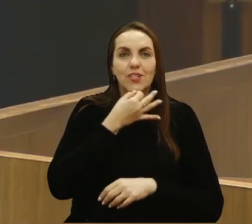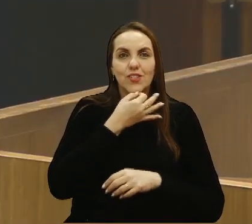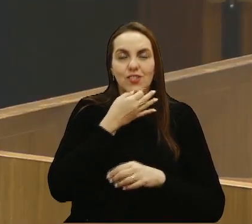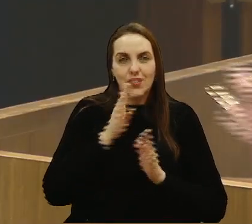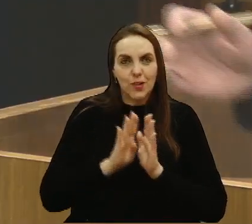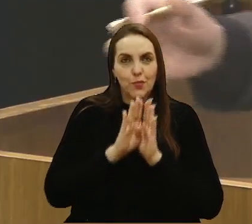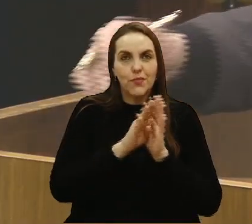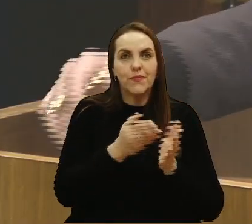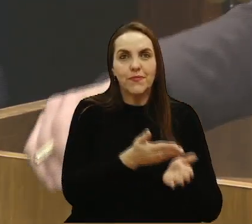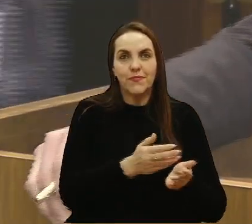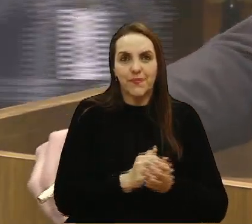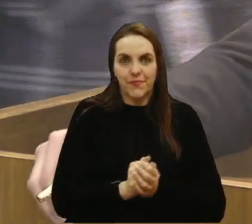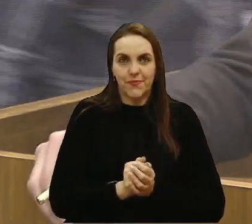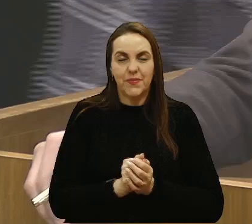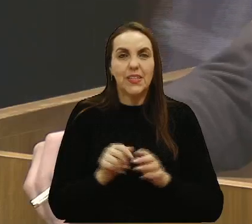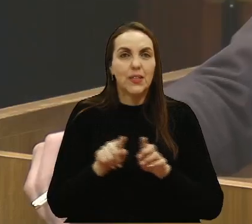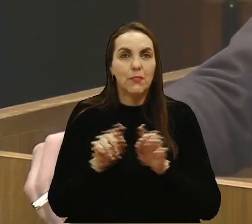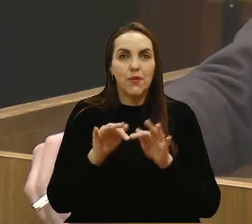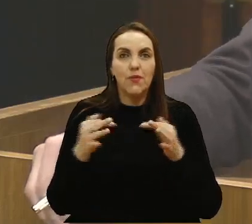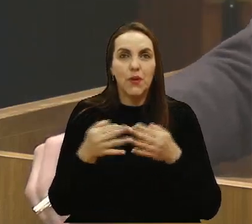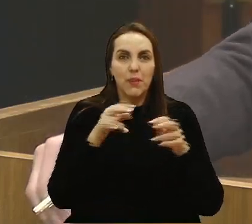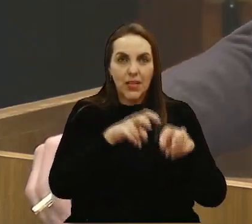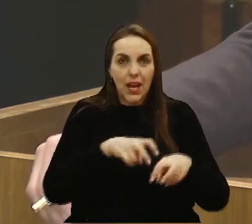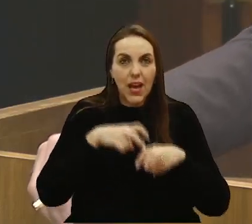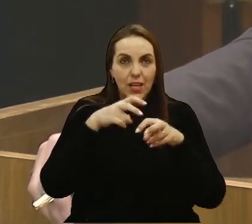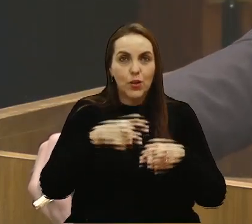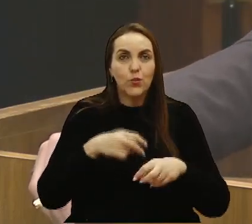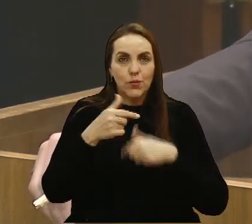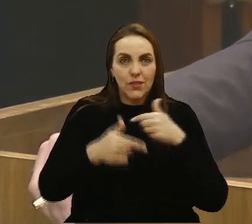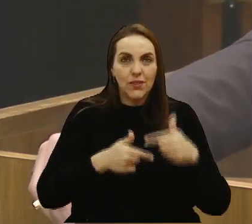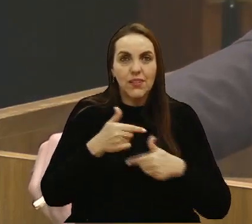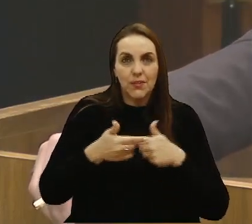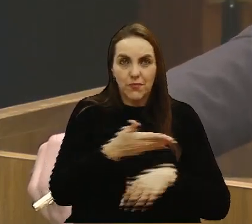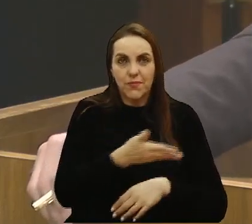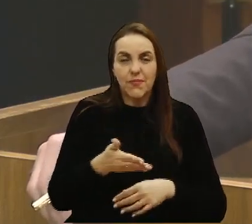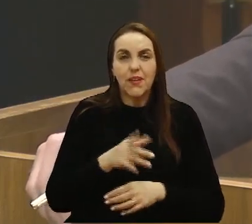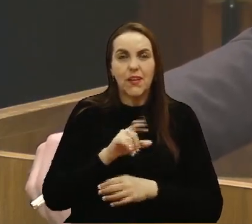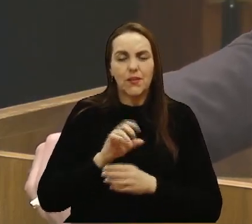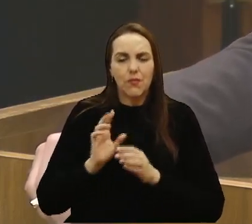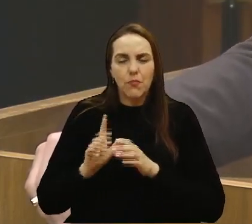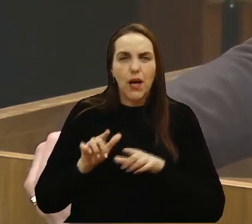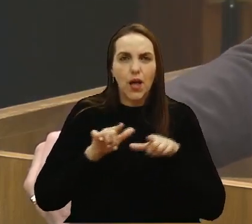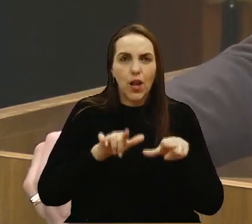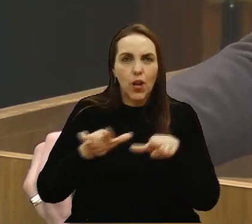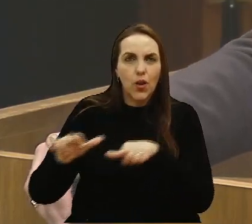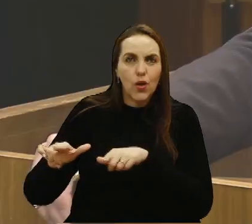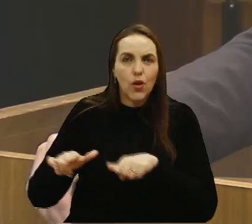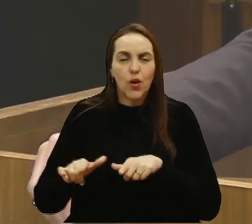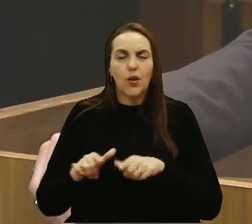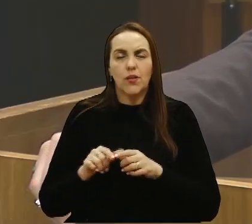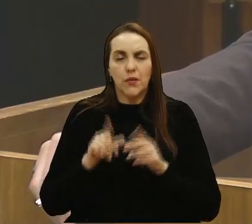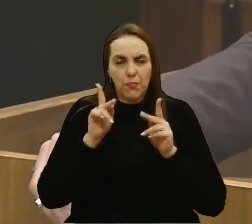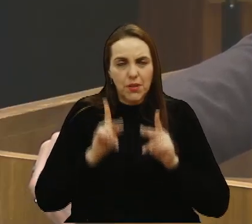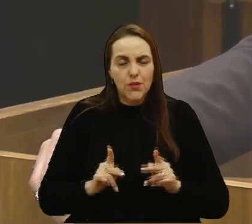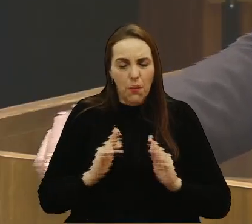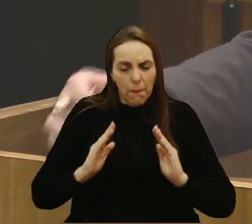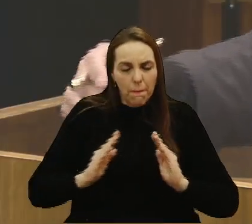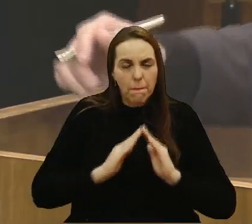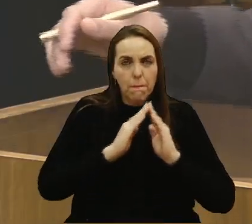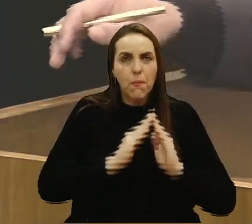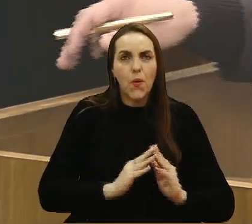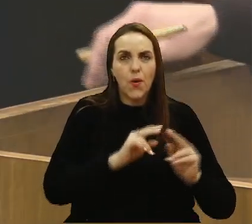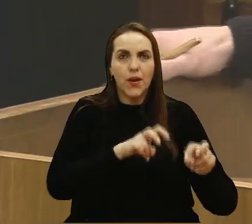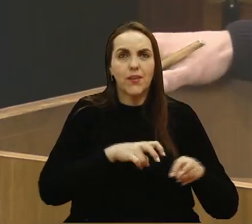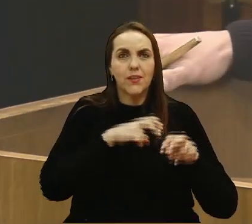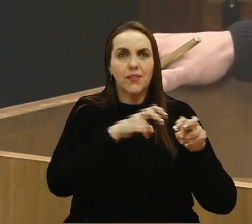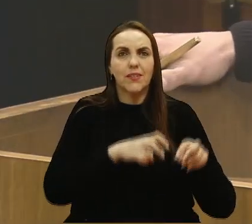beneficiado. Agricultores, que ali envolve vários loteamentos ao entorno, colonos, do qual traz